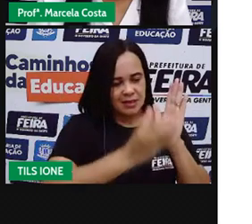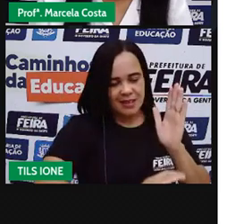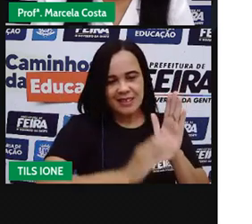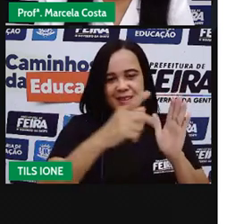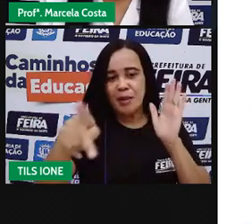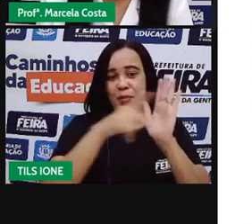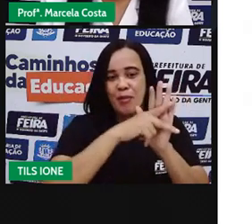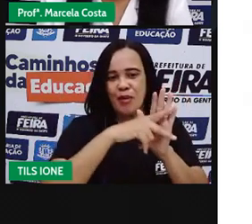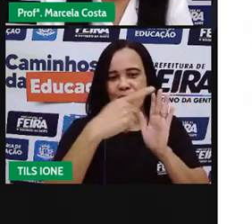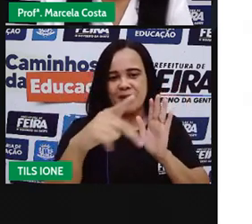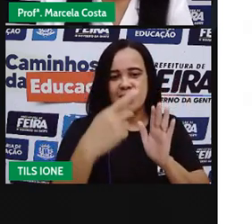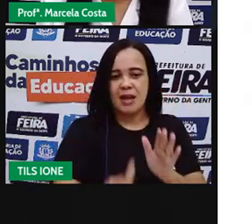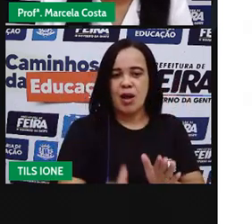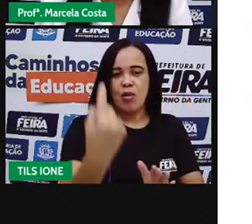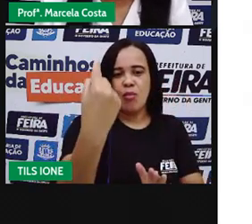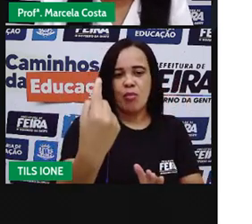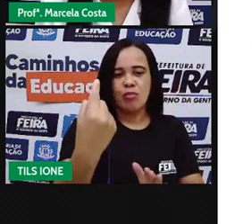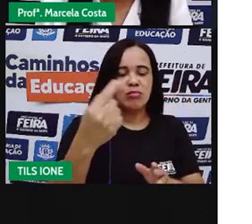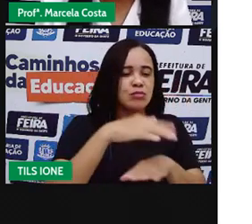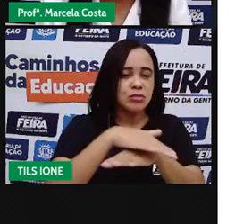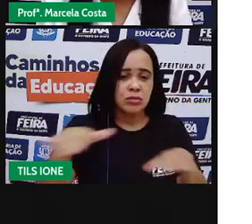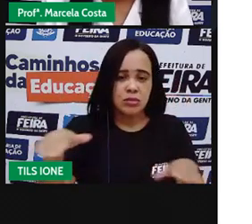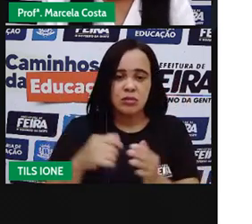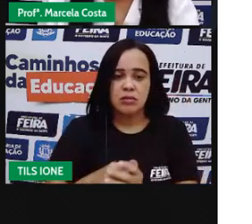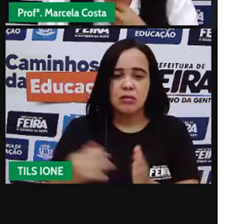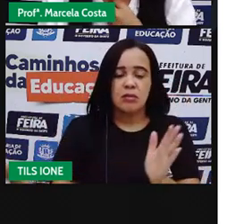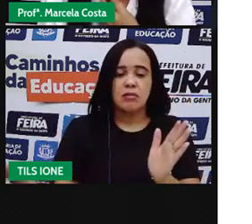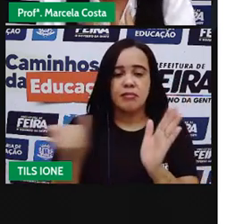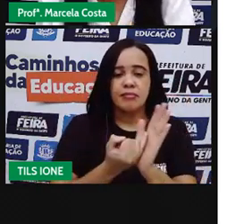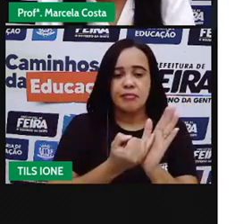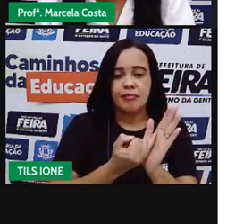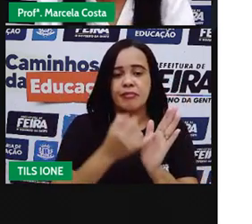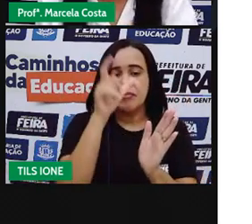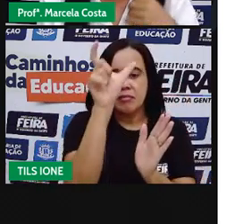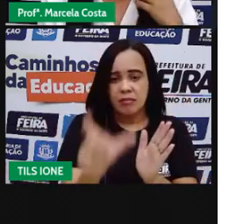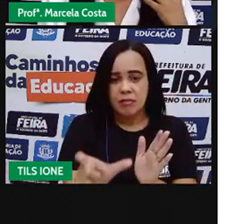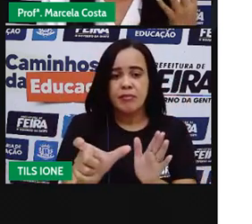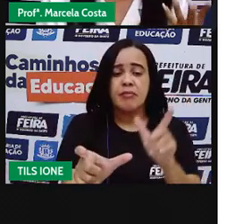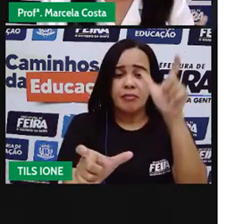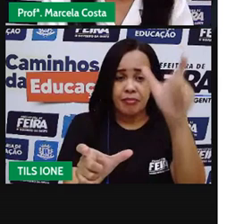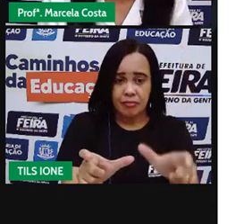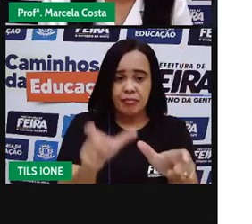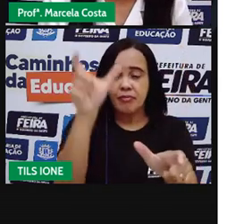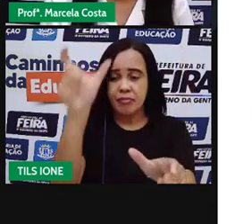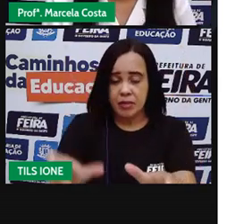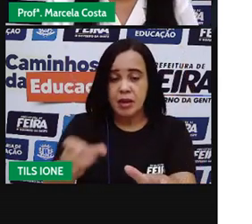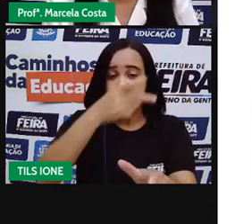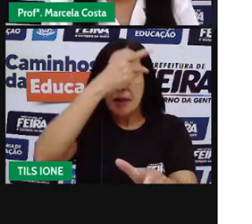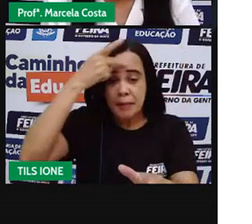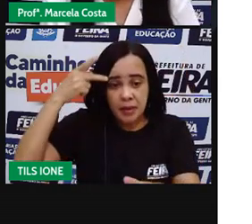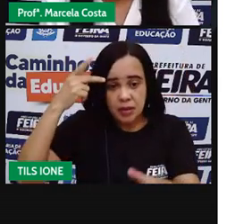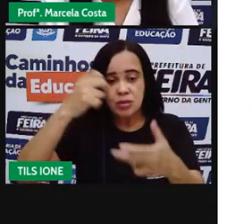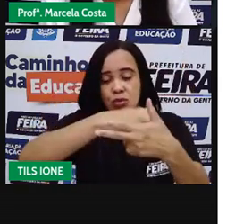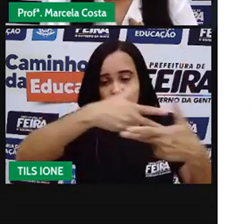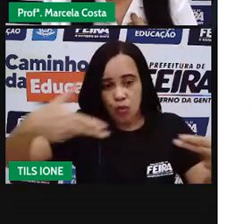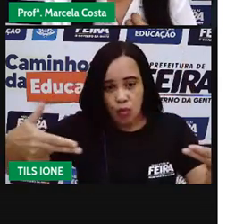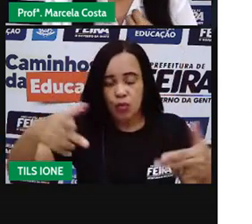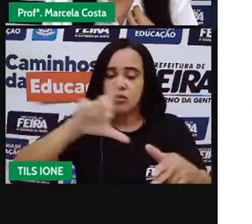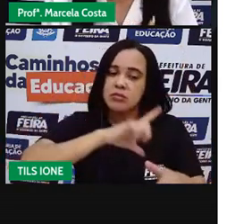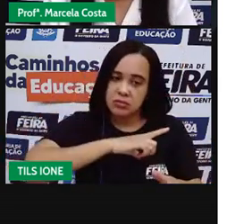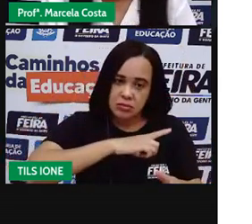única, que identifica aquela pessoa ou aquele objeto,